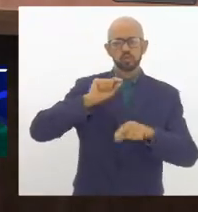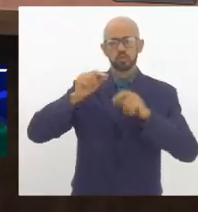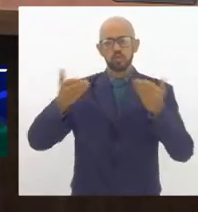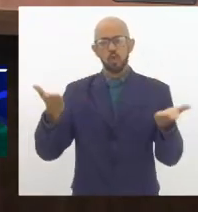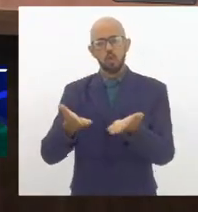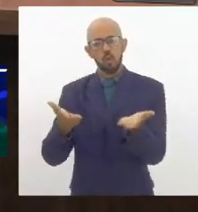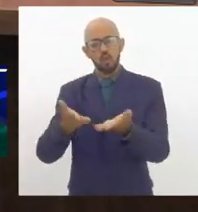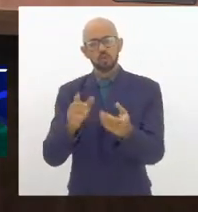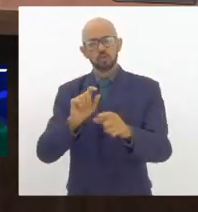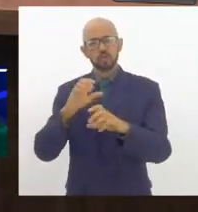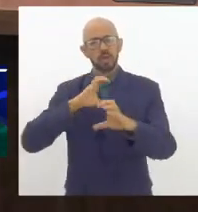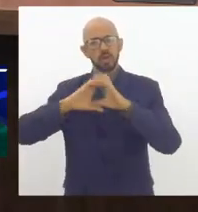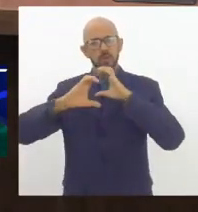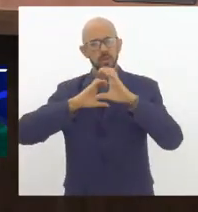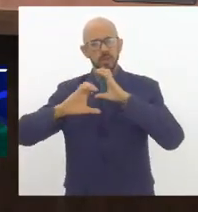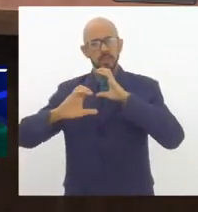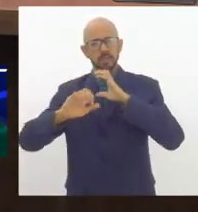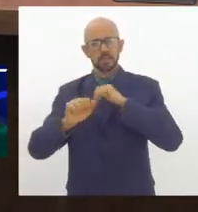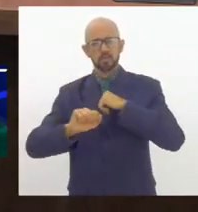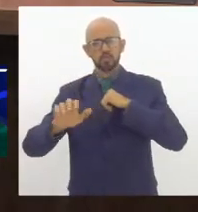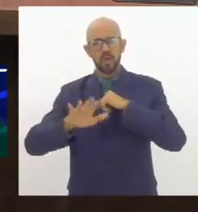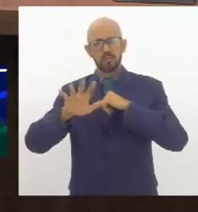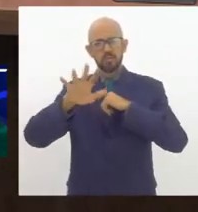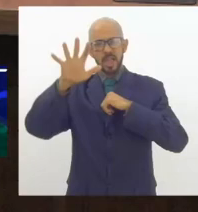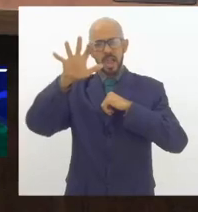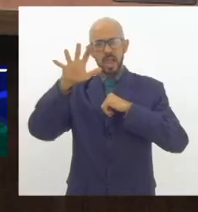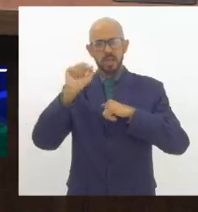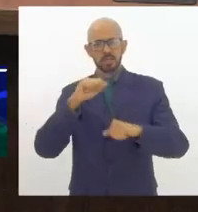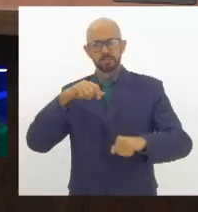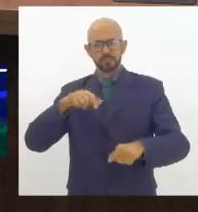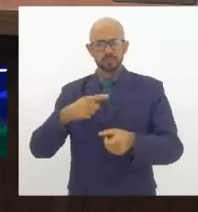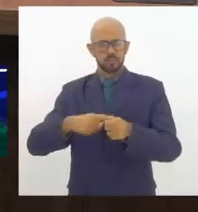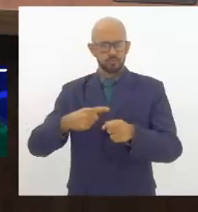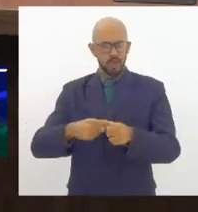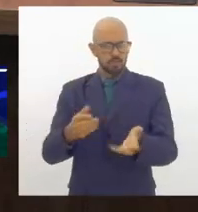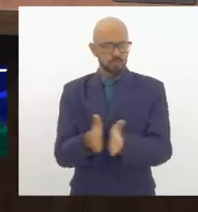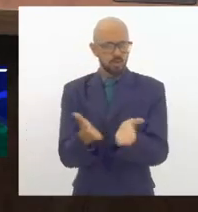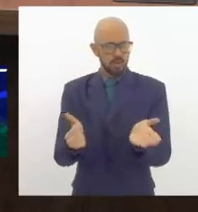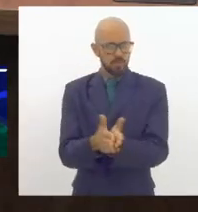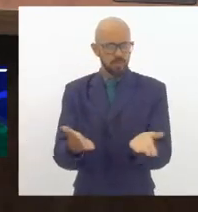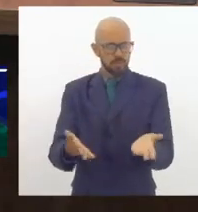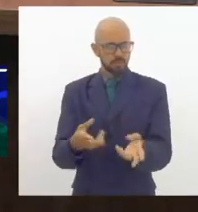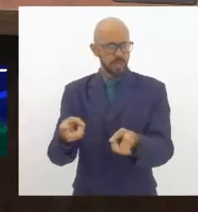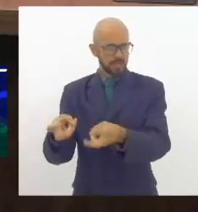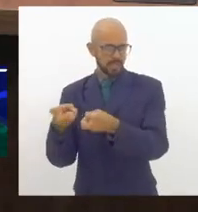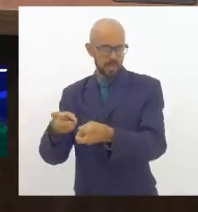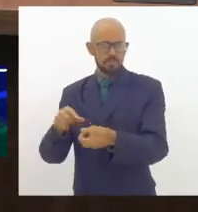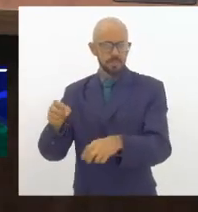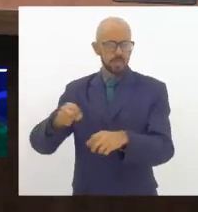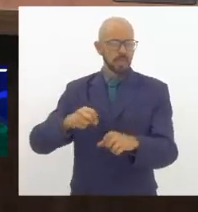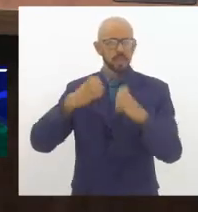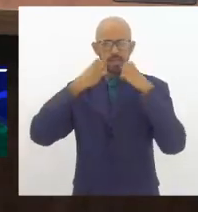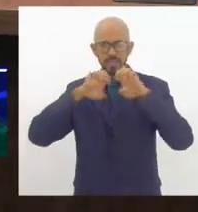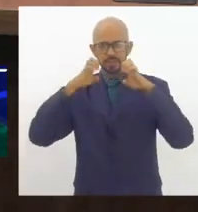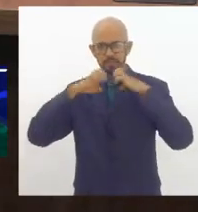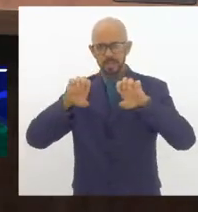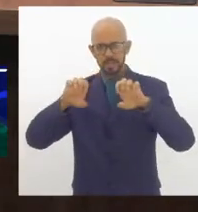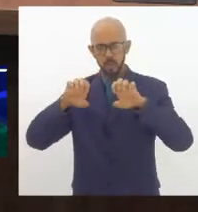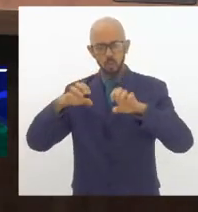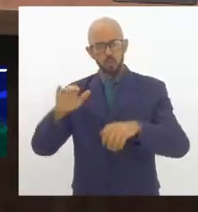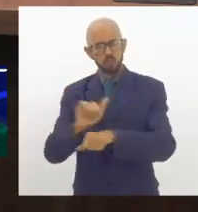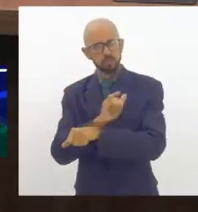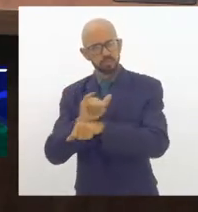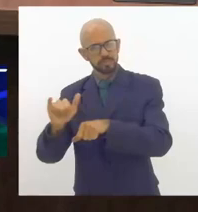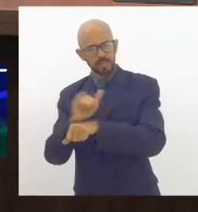vem na comunicação Comunitária na comunicação favelada e periférica uma forma de se expressar uma